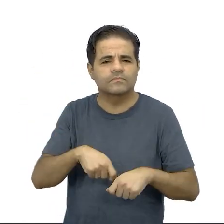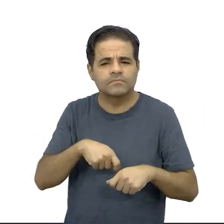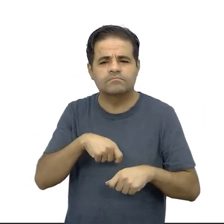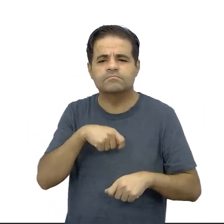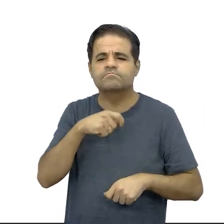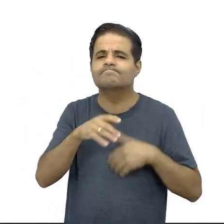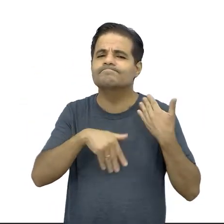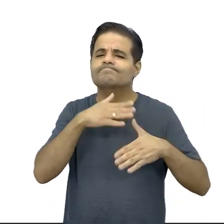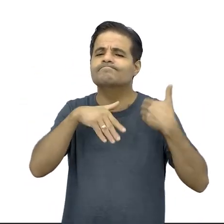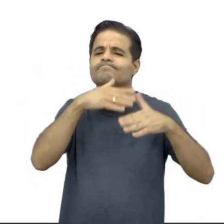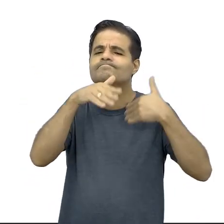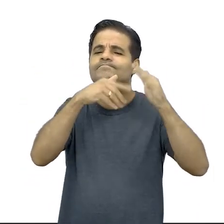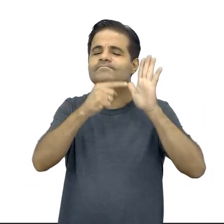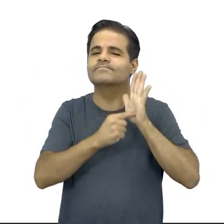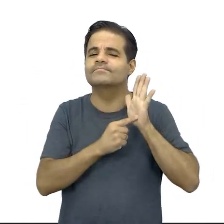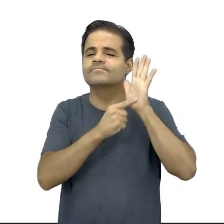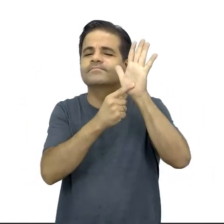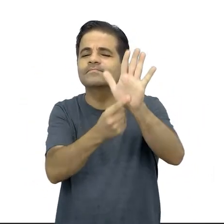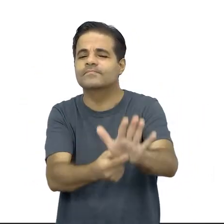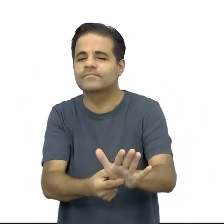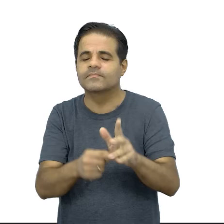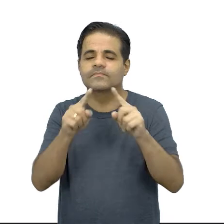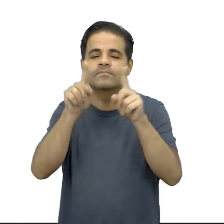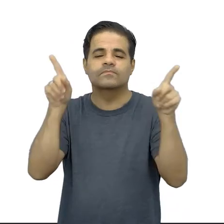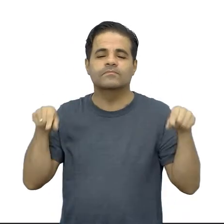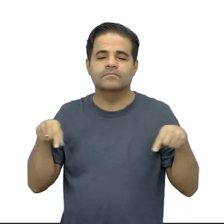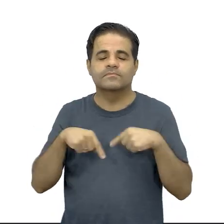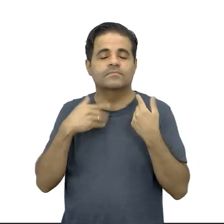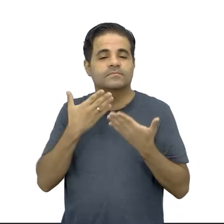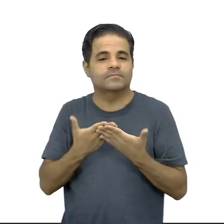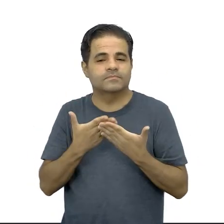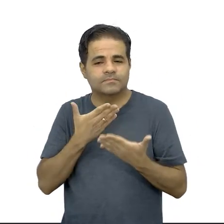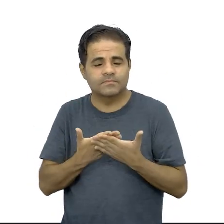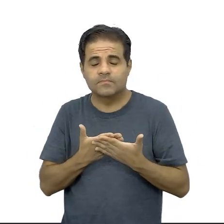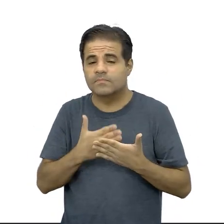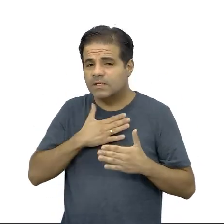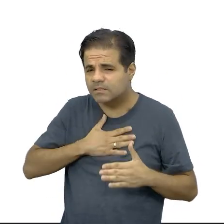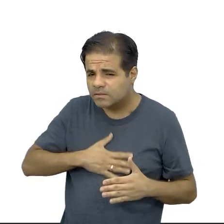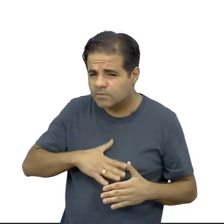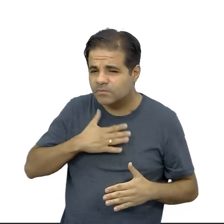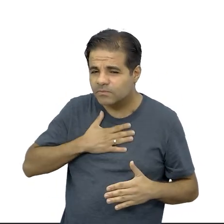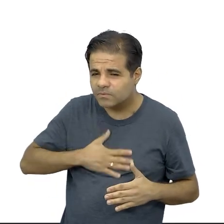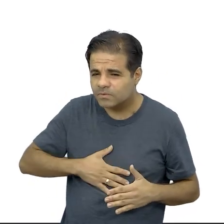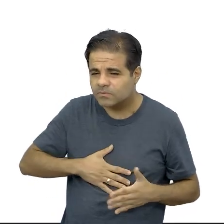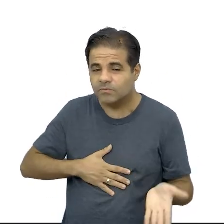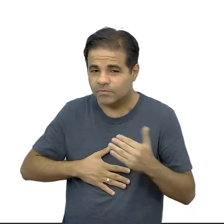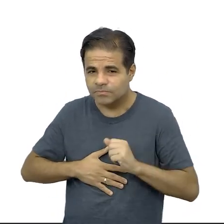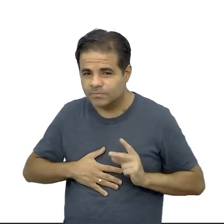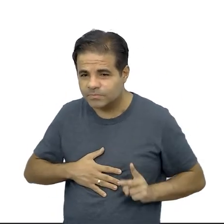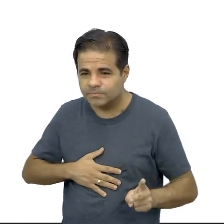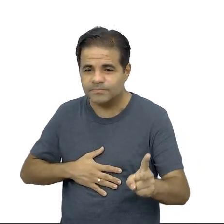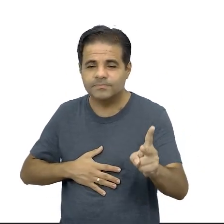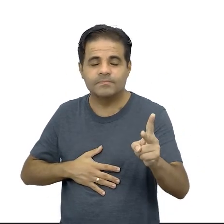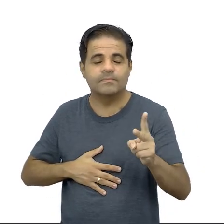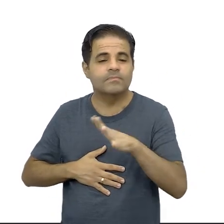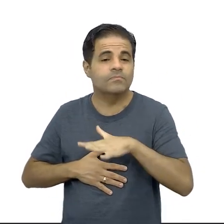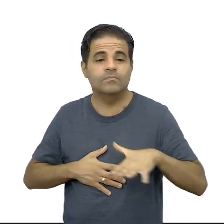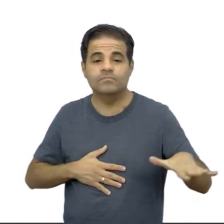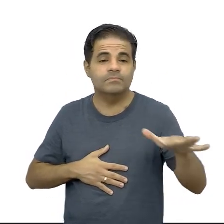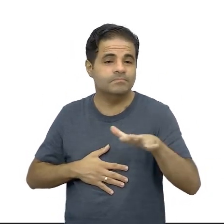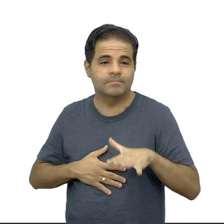desenvolver tal abordagem em sala de aula. E aí, tá tranquilo? Vamos seguir?